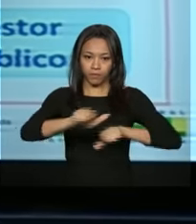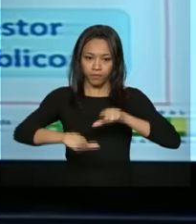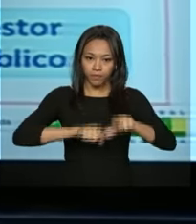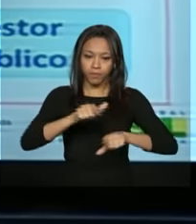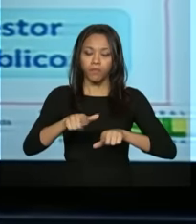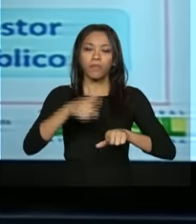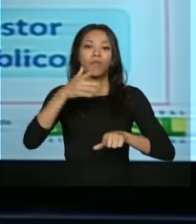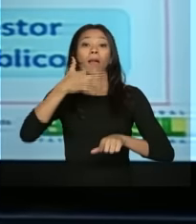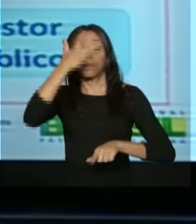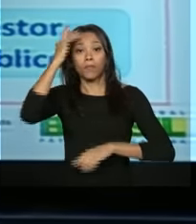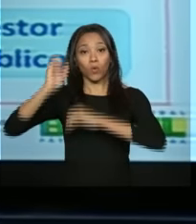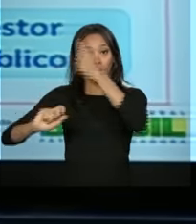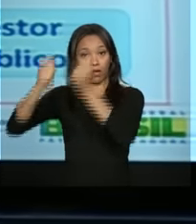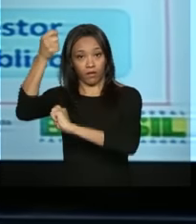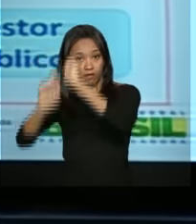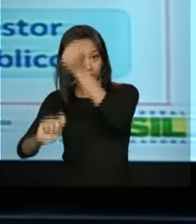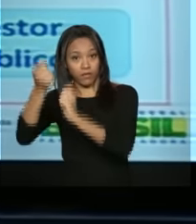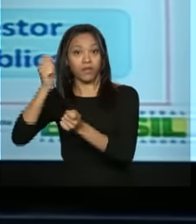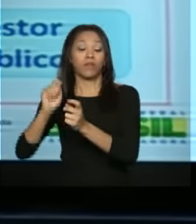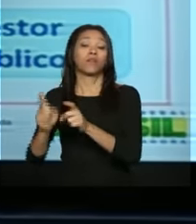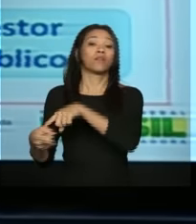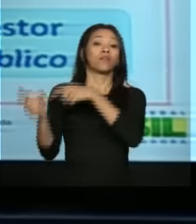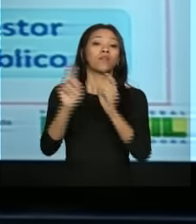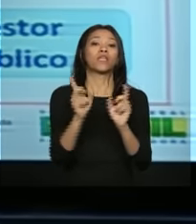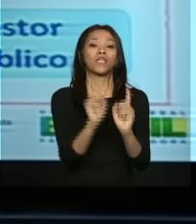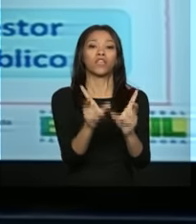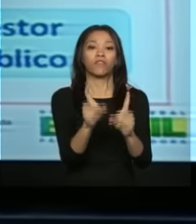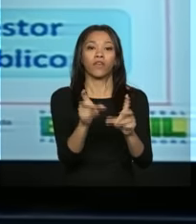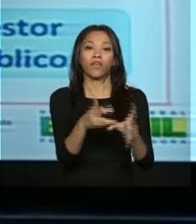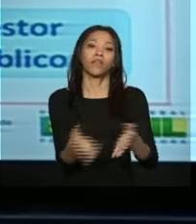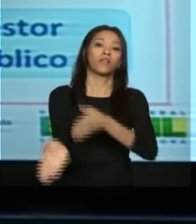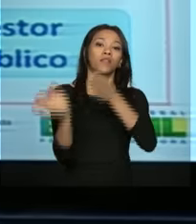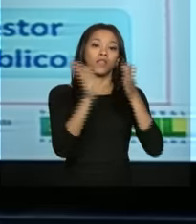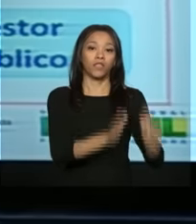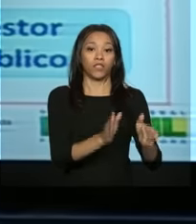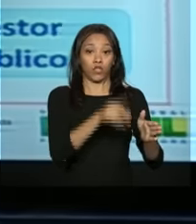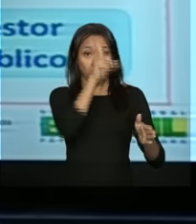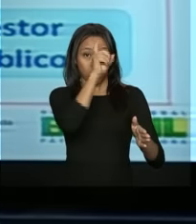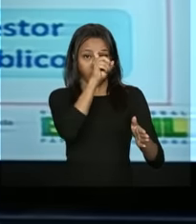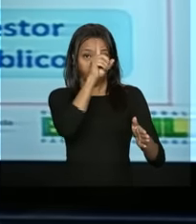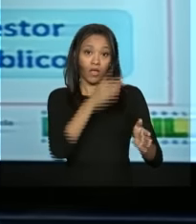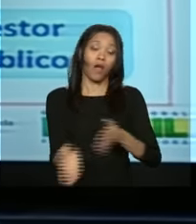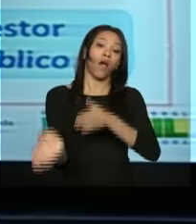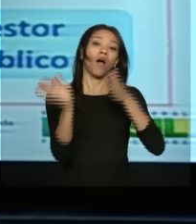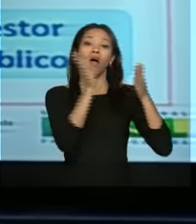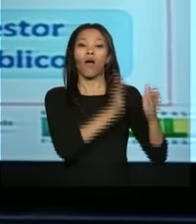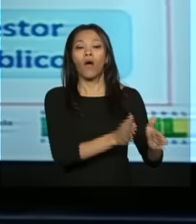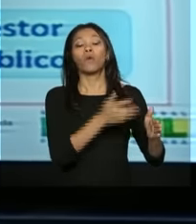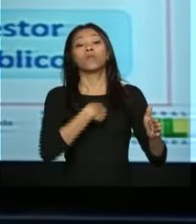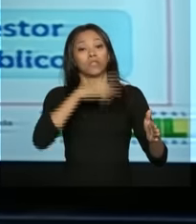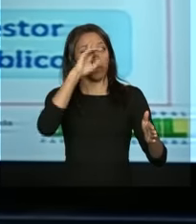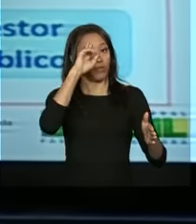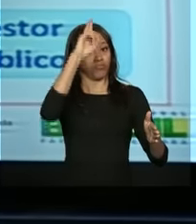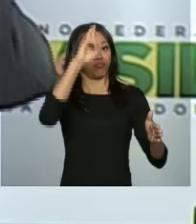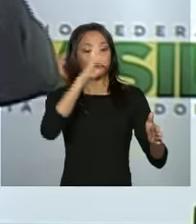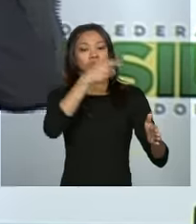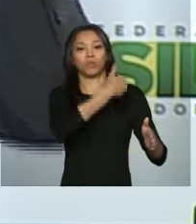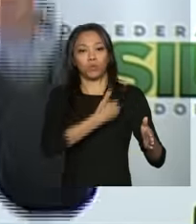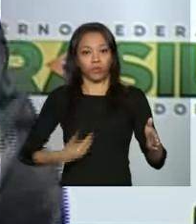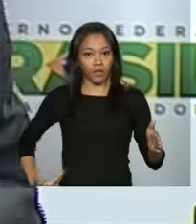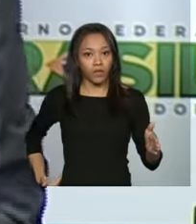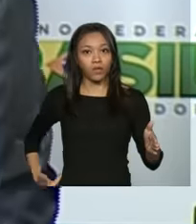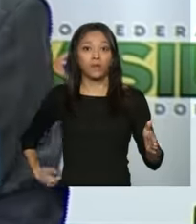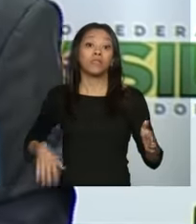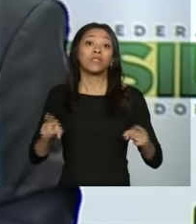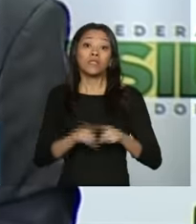no fabricante no distribuidor no hospital na operadora de saúde pública no gestor público e entre o